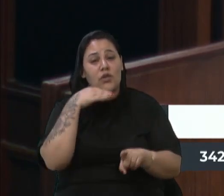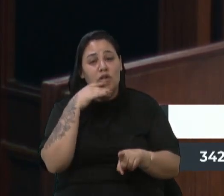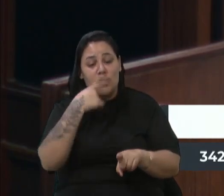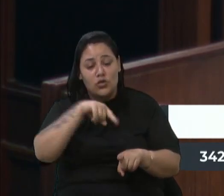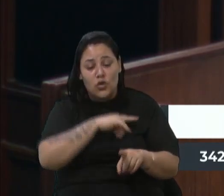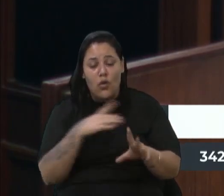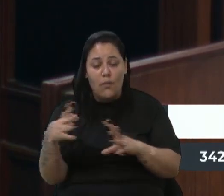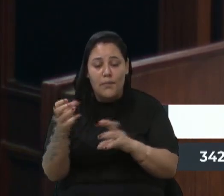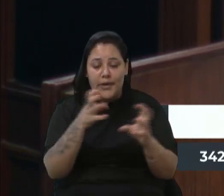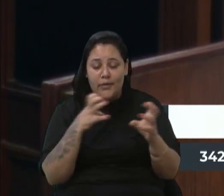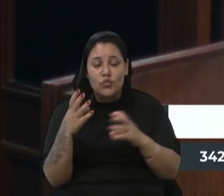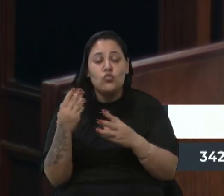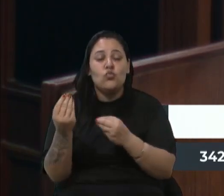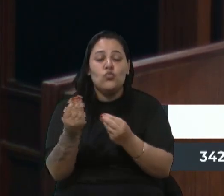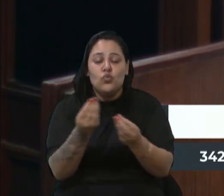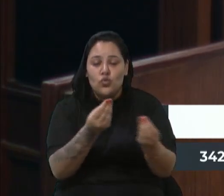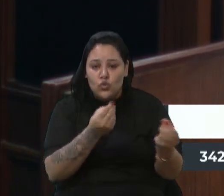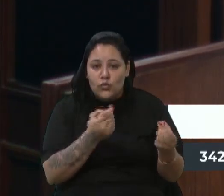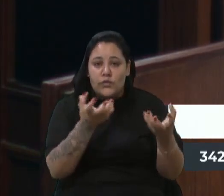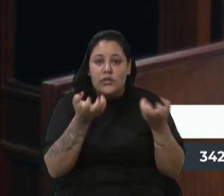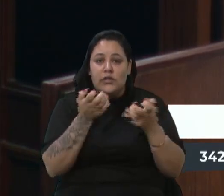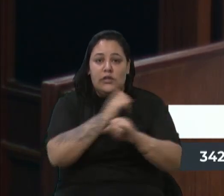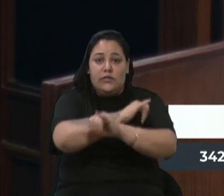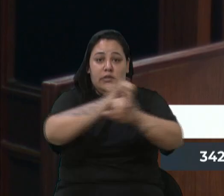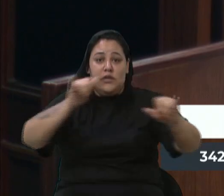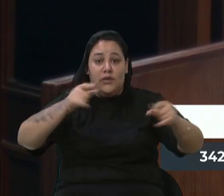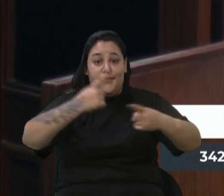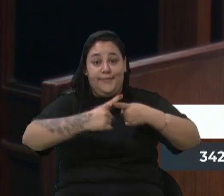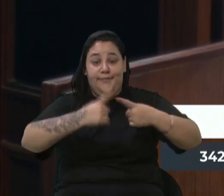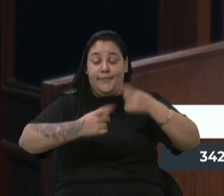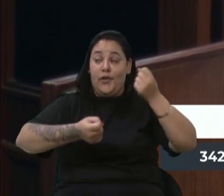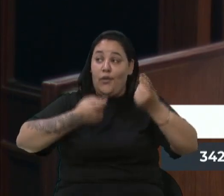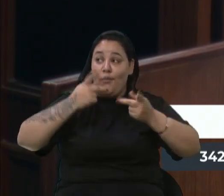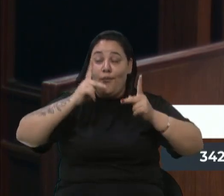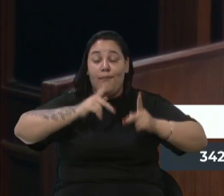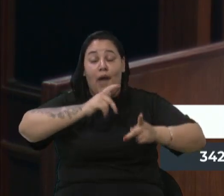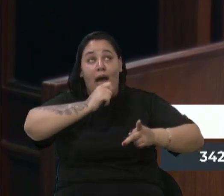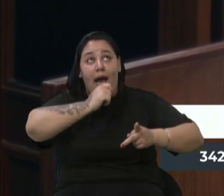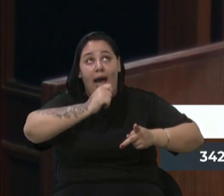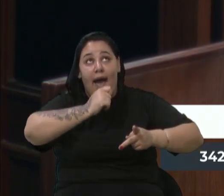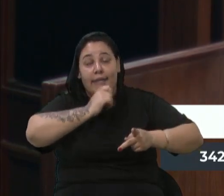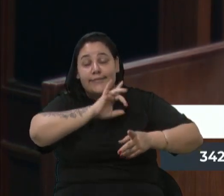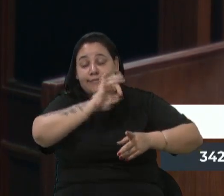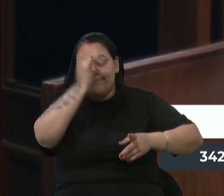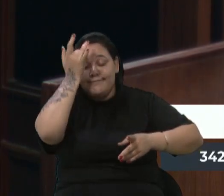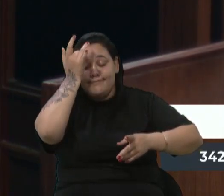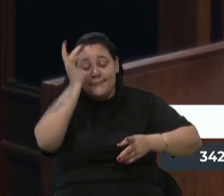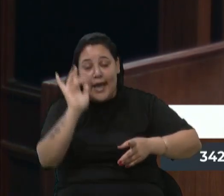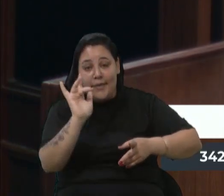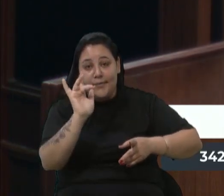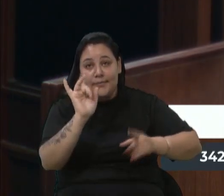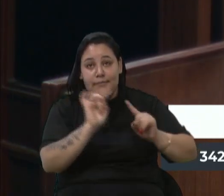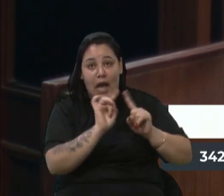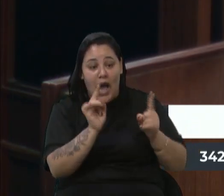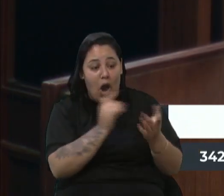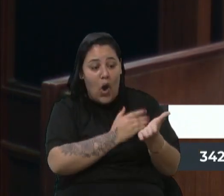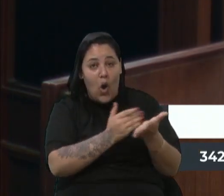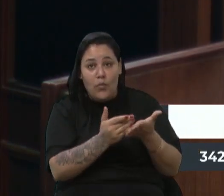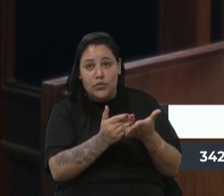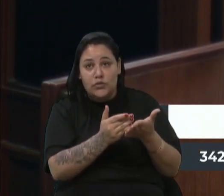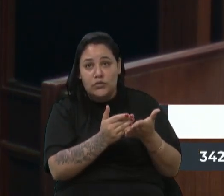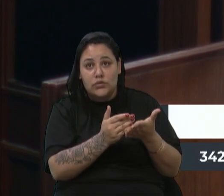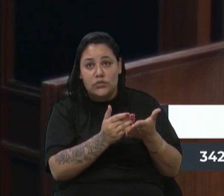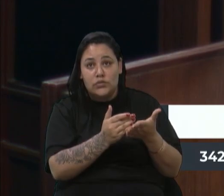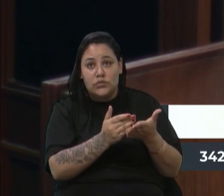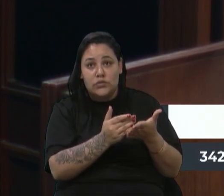aqui quero repassar, né, porque talvez as pessoas ainda não sabem, né, mas começou a balança aqui de Bom